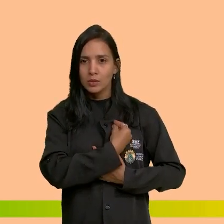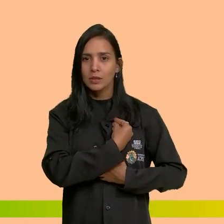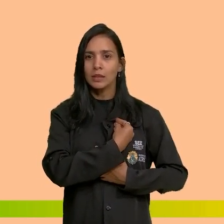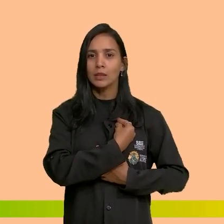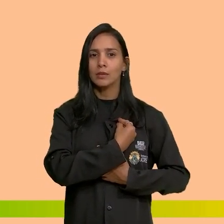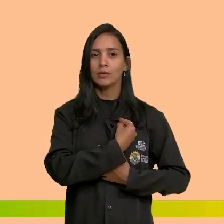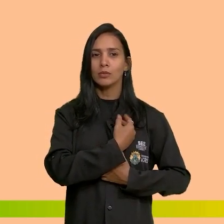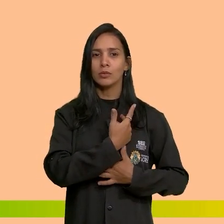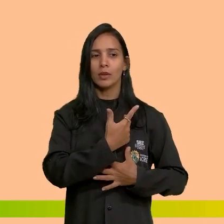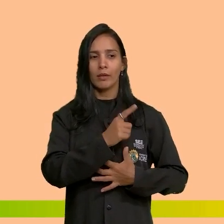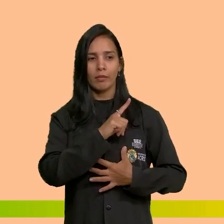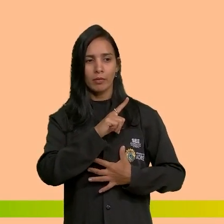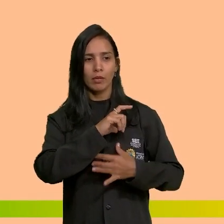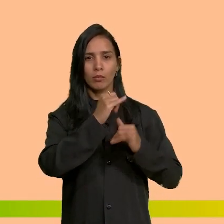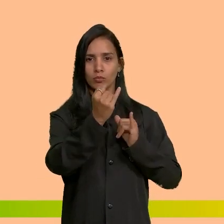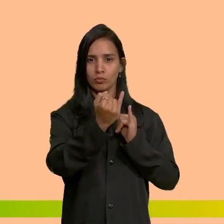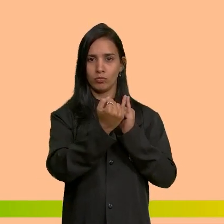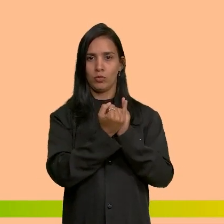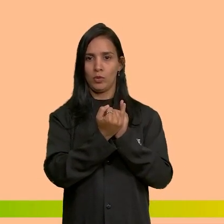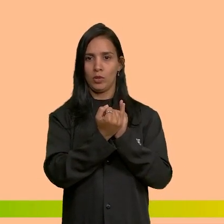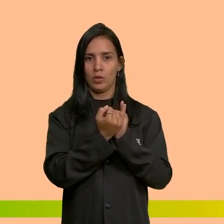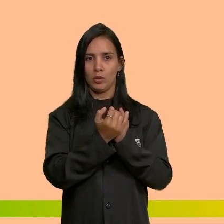está acontecendo em cena.